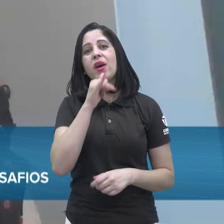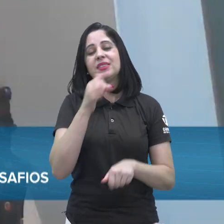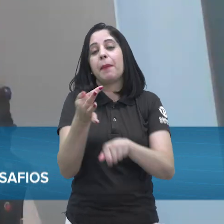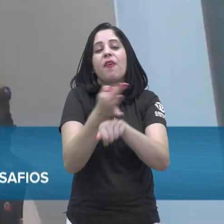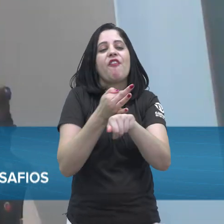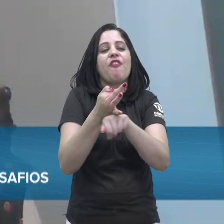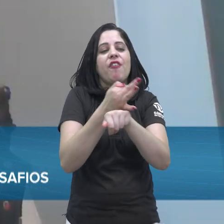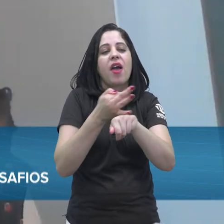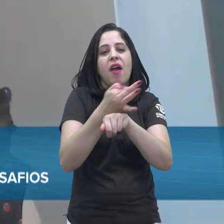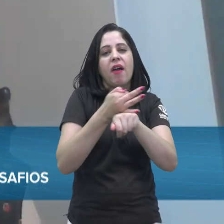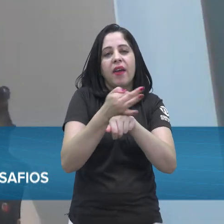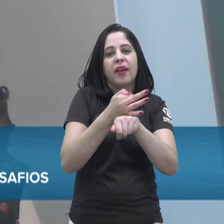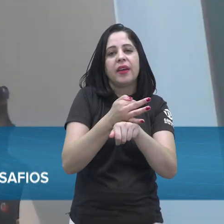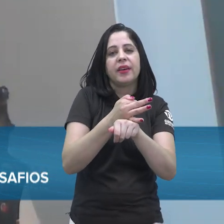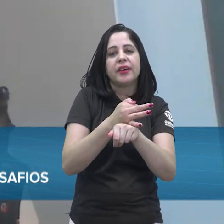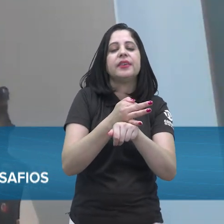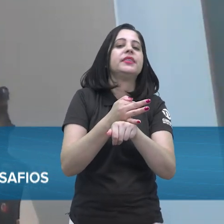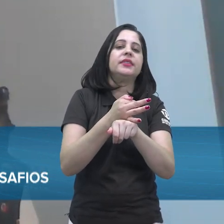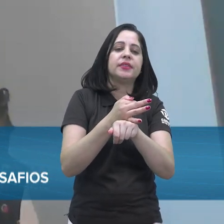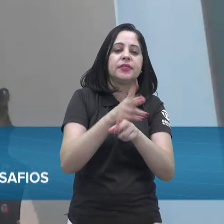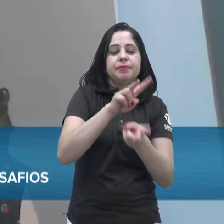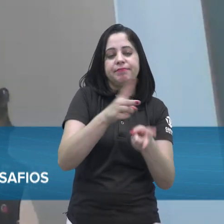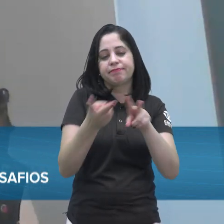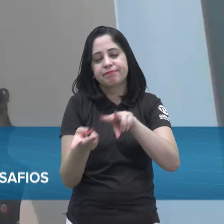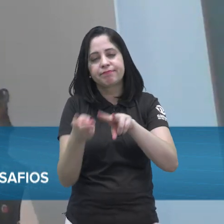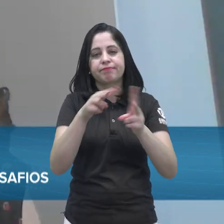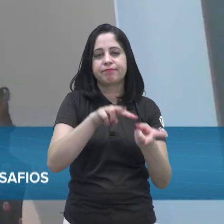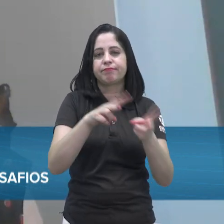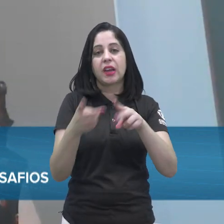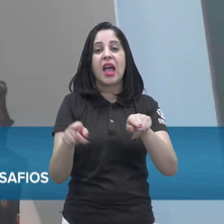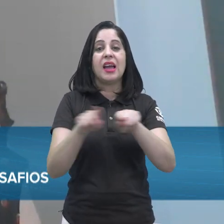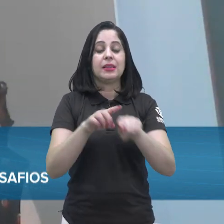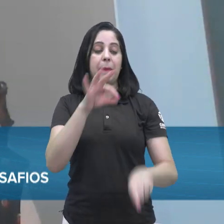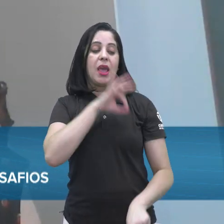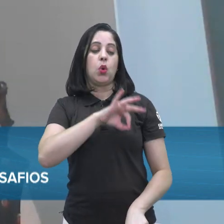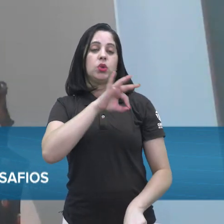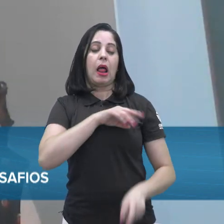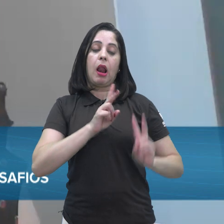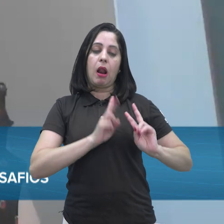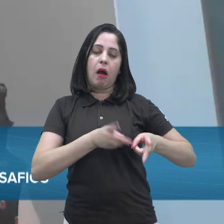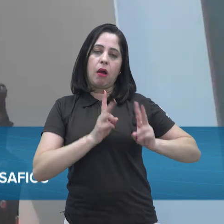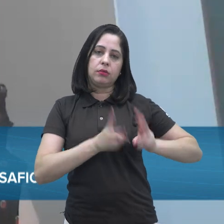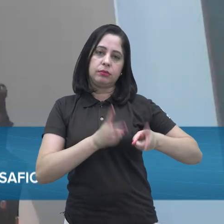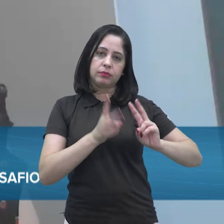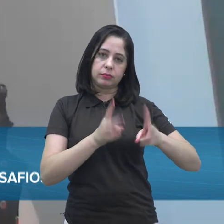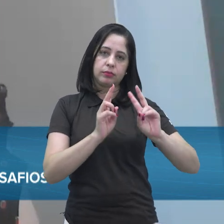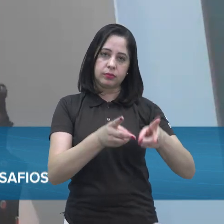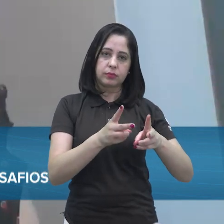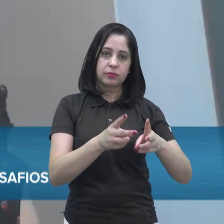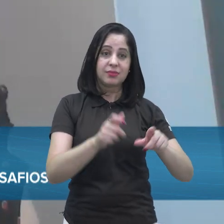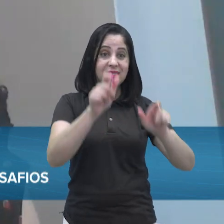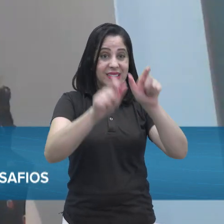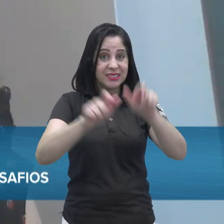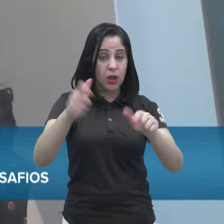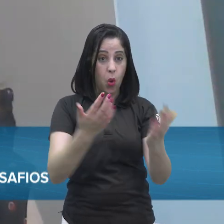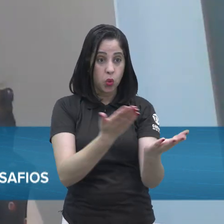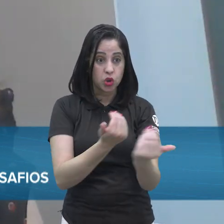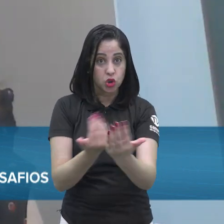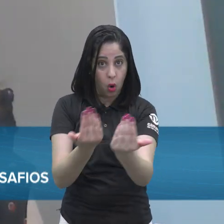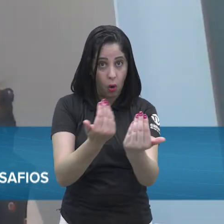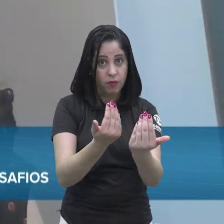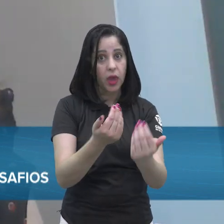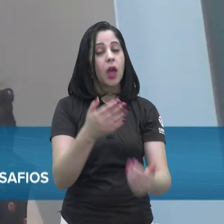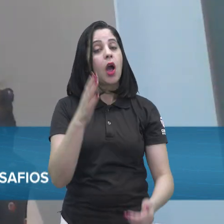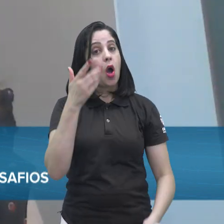como variáveis além do salário fixo, que são relacionadas a resultado. Esse pessoal gosta muito de